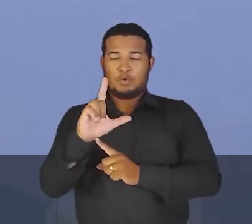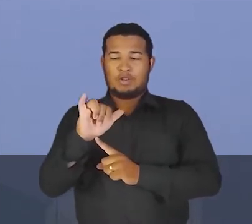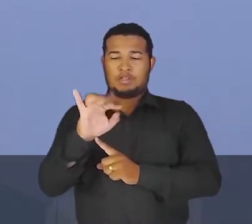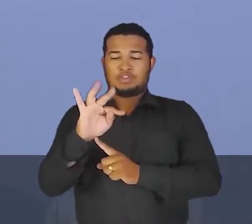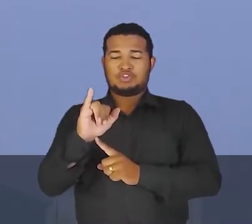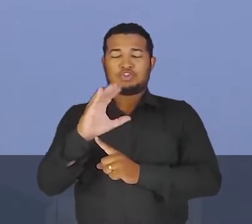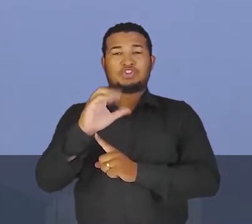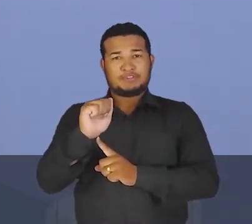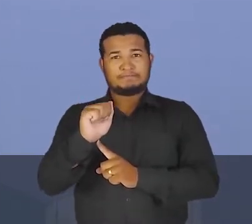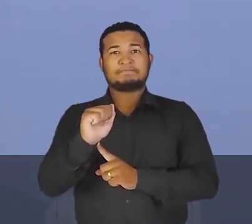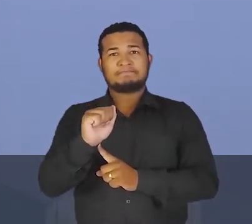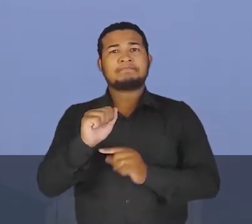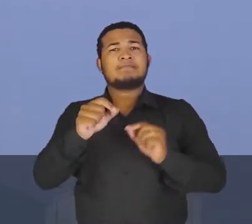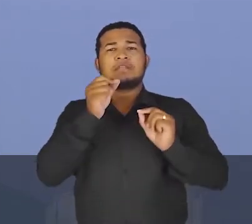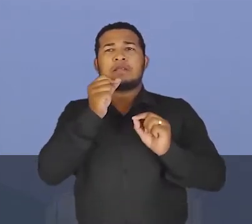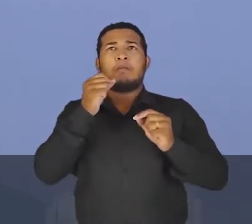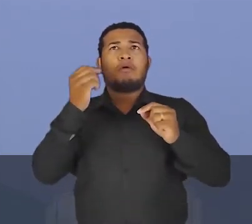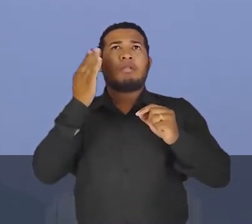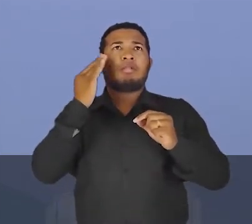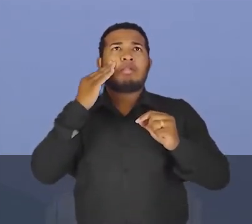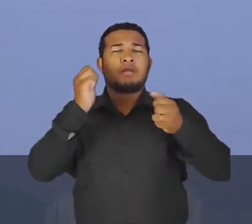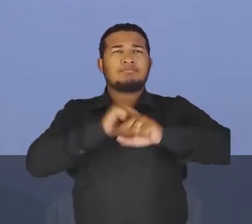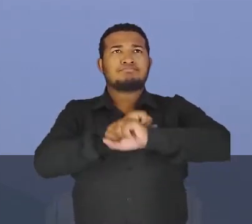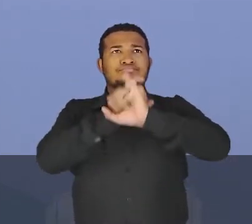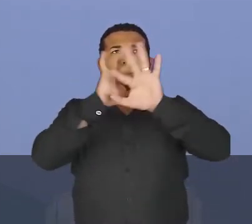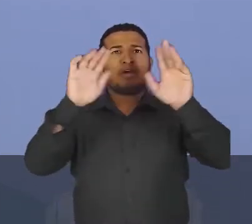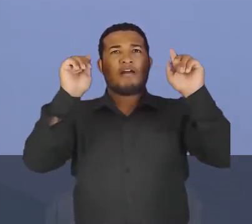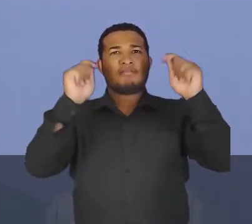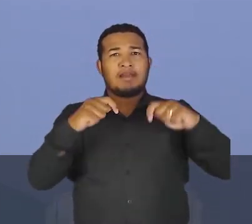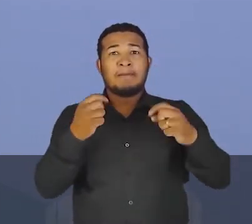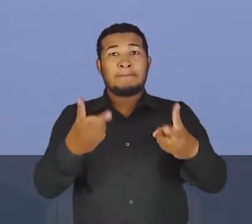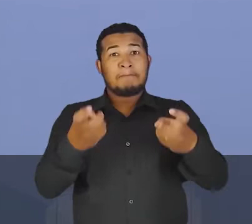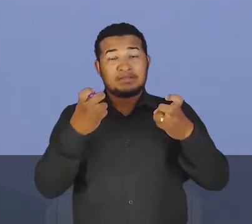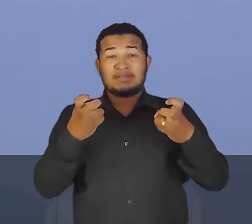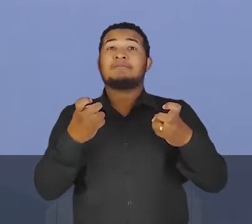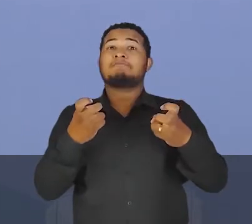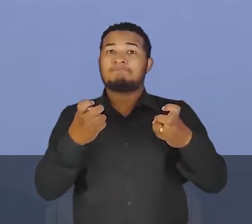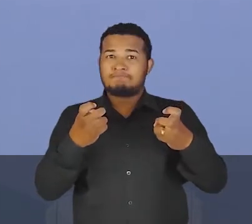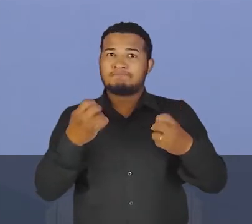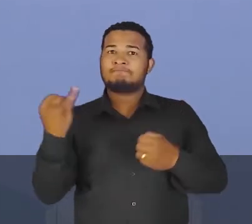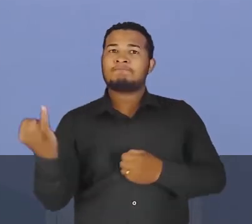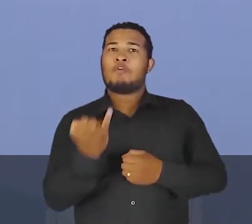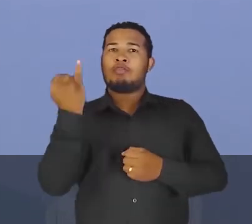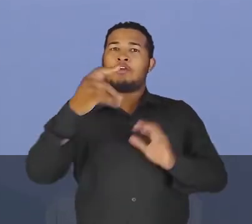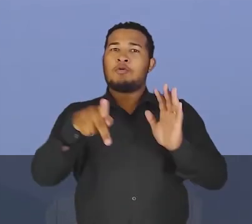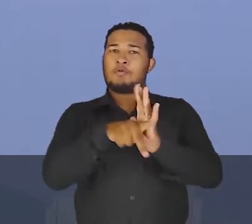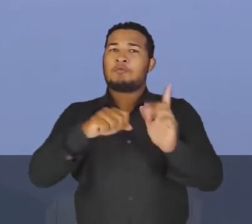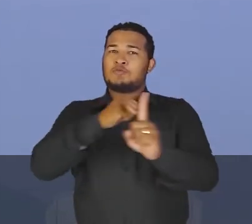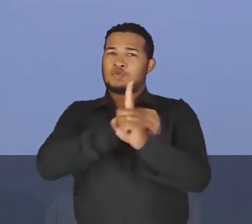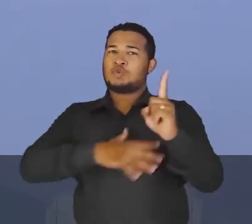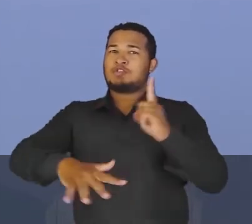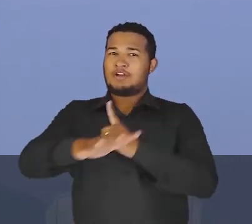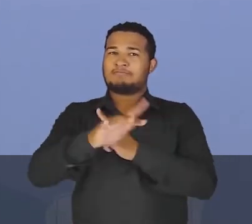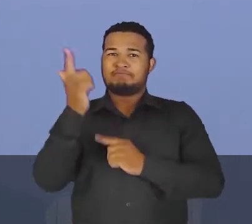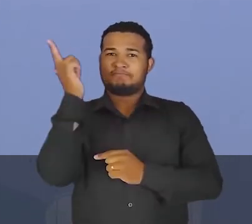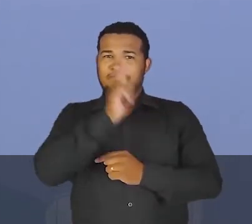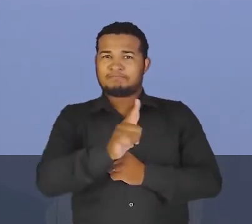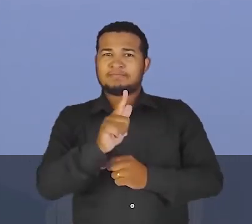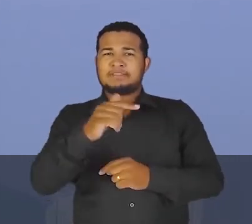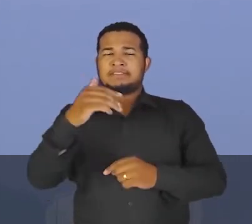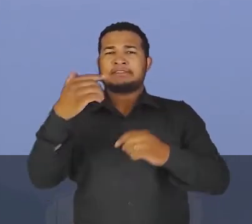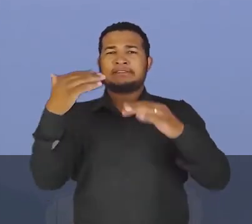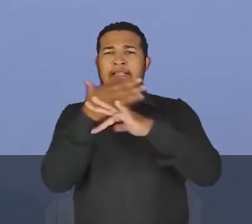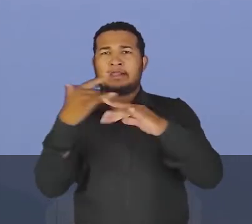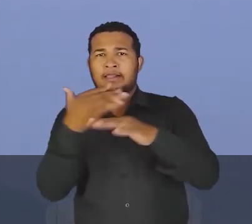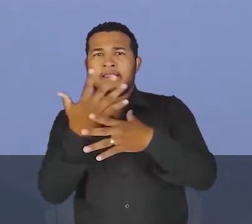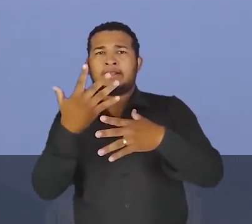e quando a gente começa a entender, a gente vê que é uma coisa essencial para o funcionamento de uma sociedade. Uma cidade, um estado, um